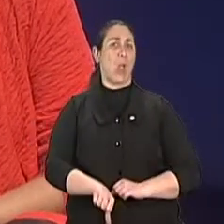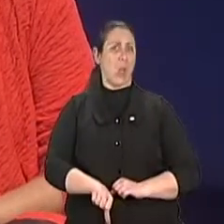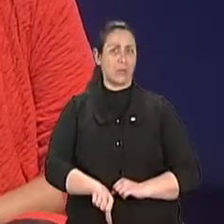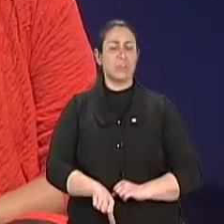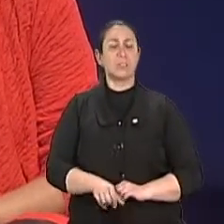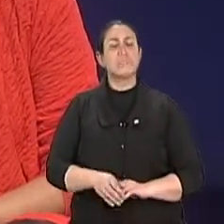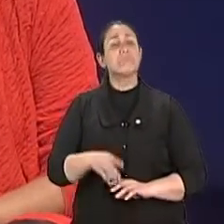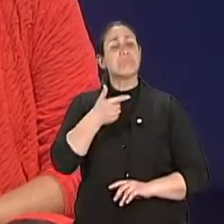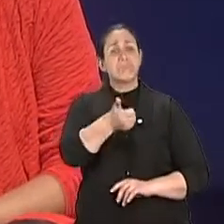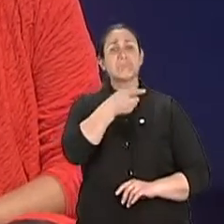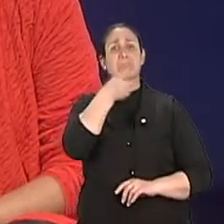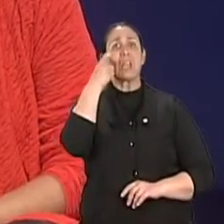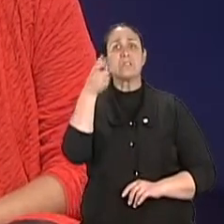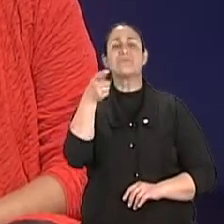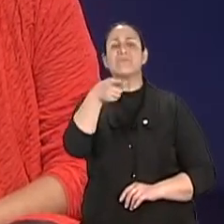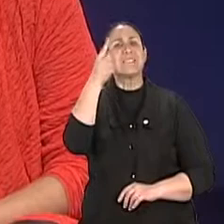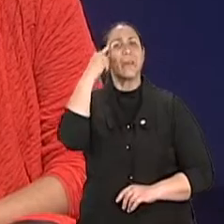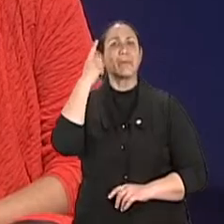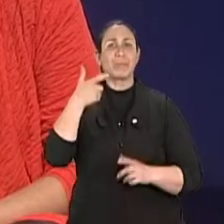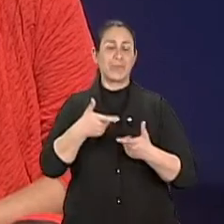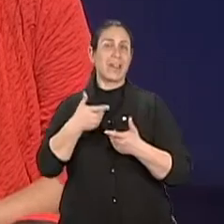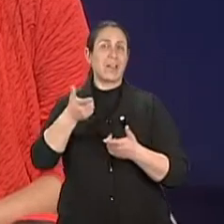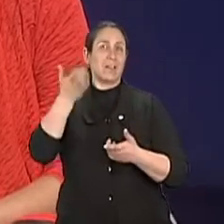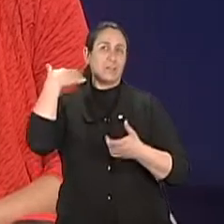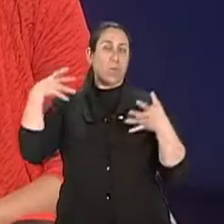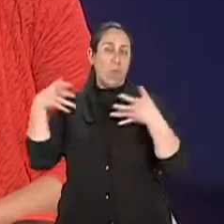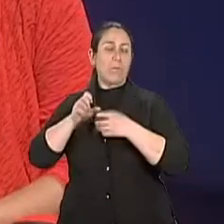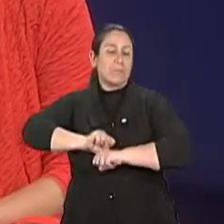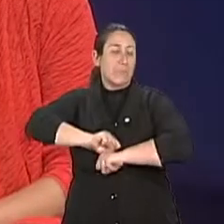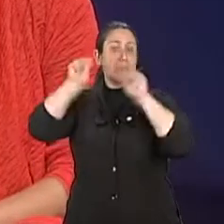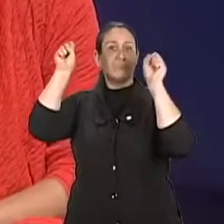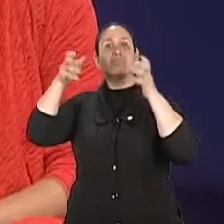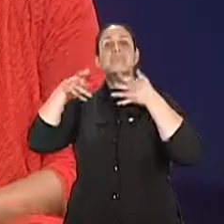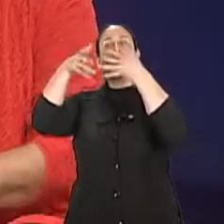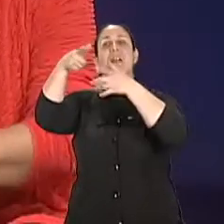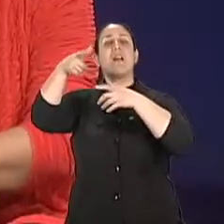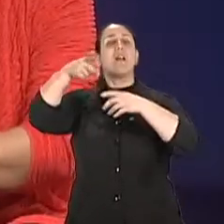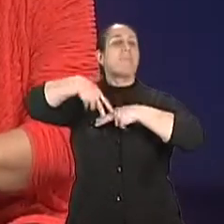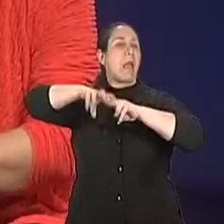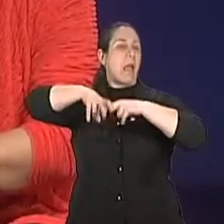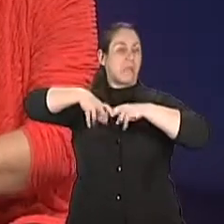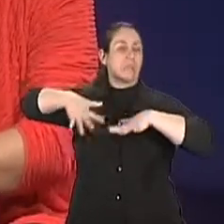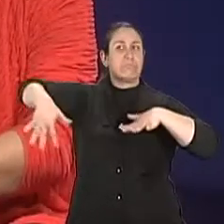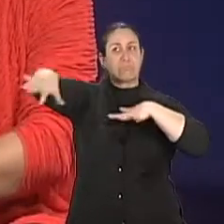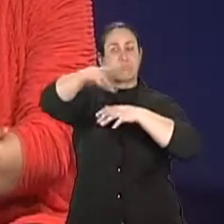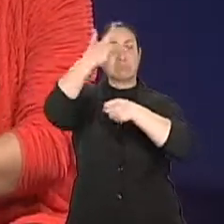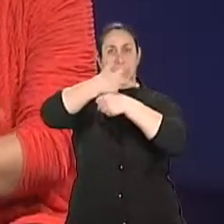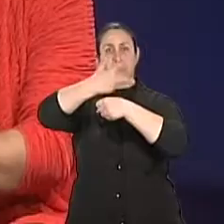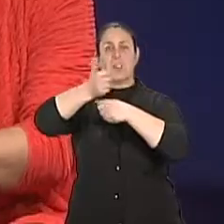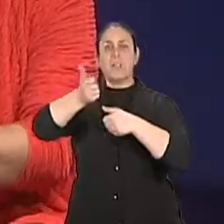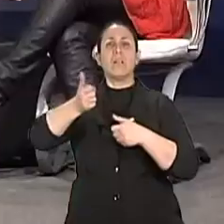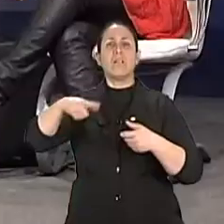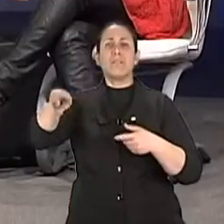para o Encontro Mundial de Mulheres, de manhã cedo a gente foi para a praça ver os idosos se reunirem e um batia no